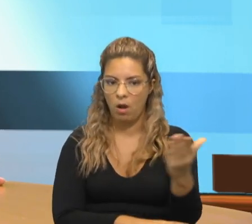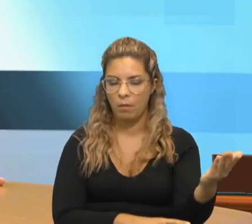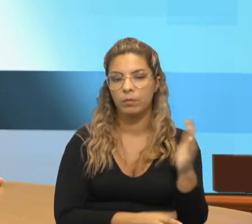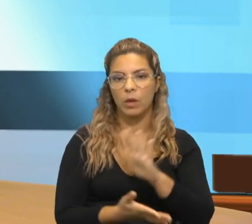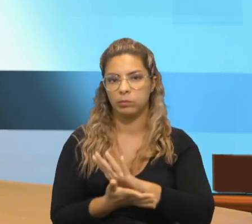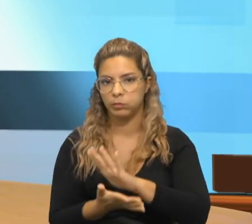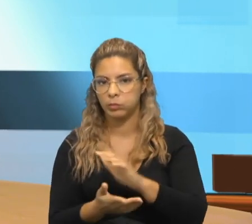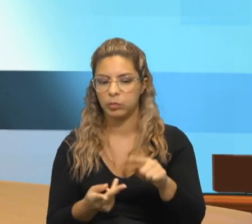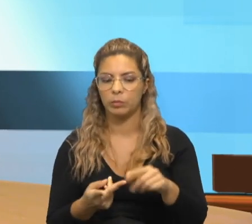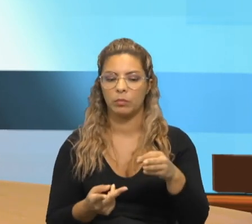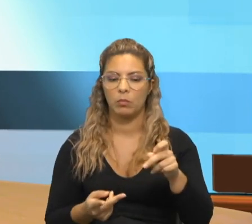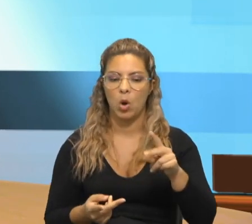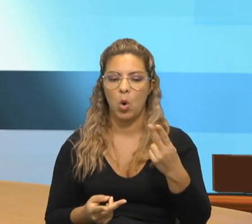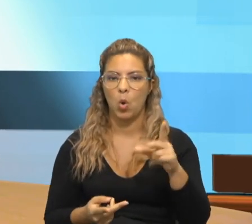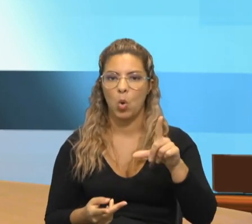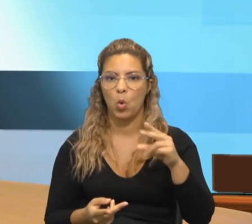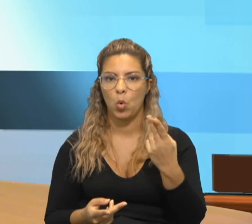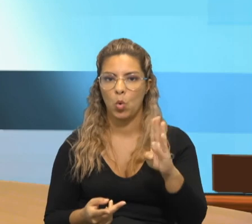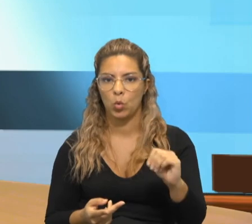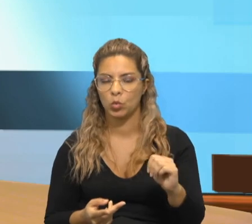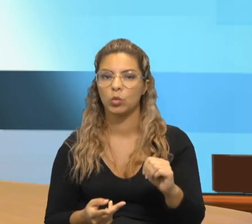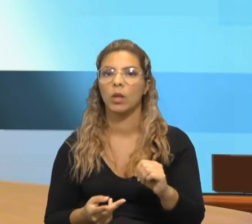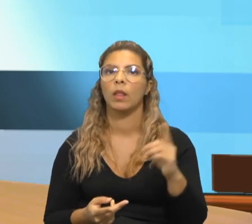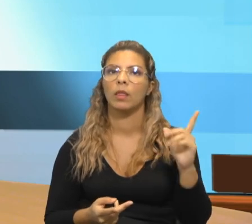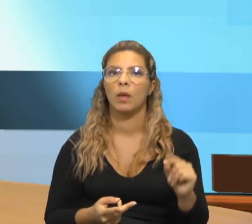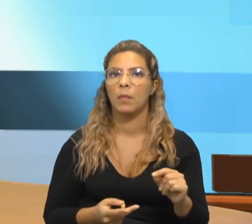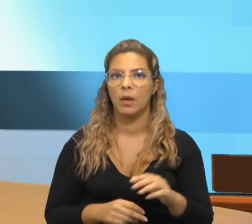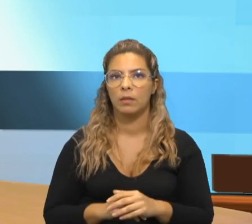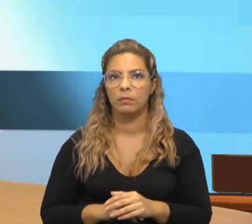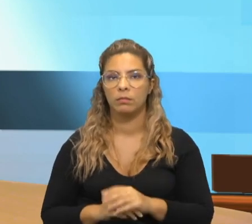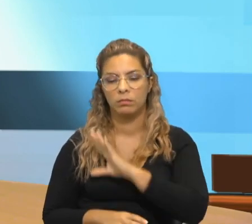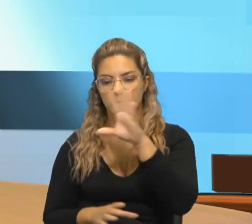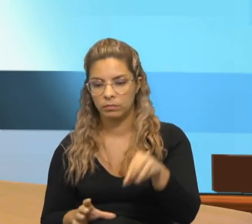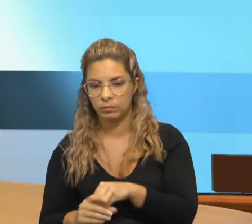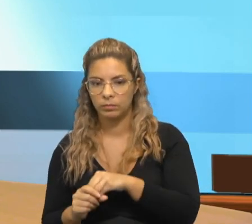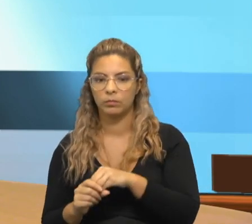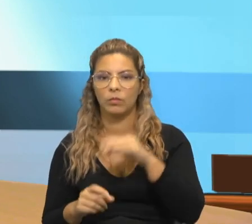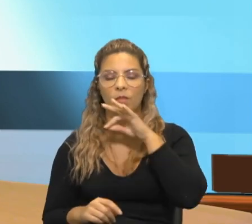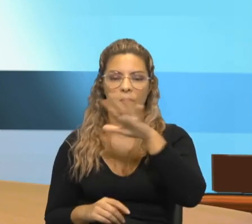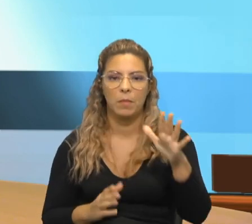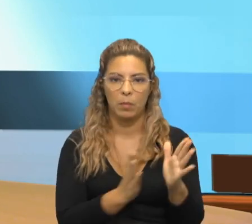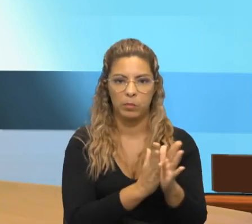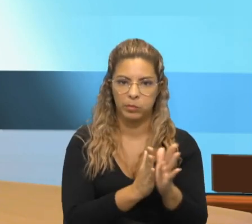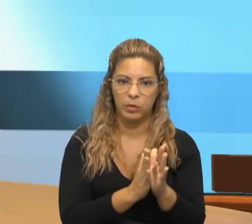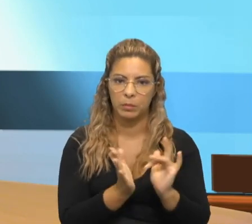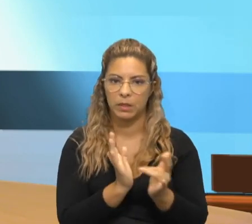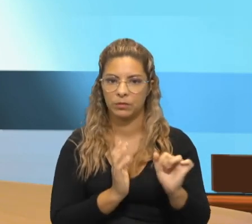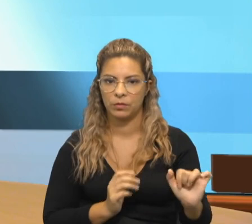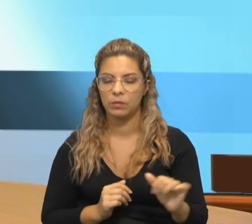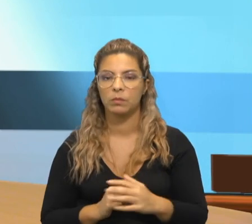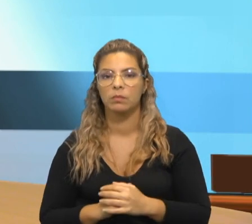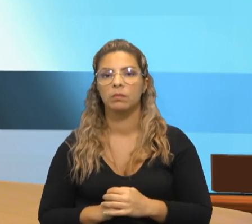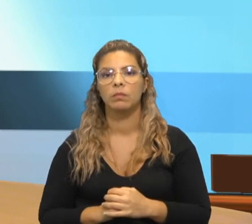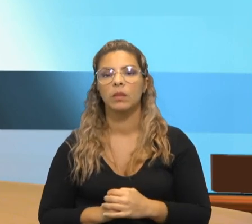da Paulus, da editora das Paulinas também, que se insere na família paulista. Que projetos a congregação quer